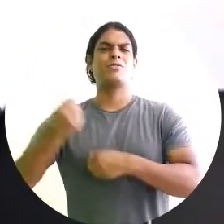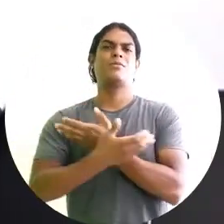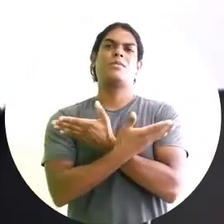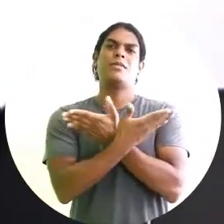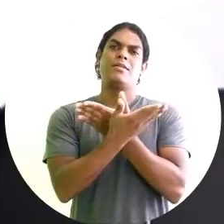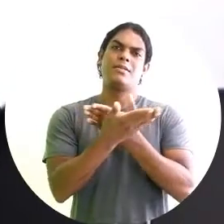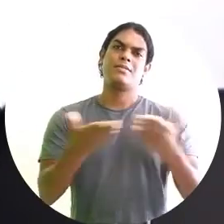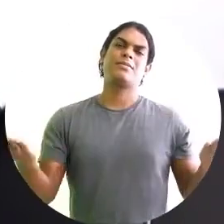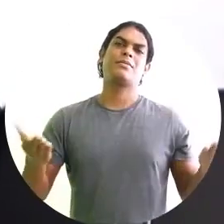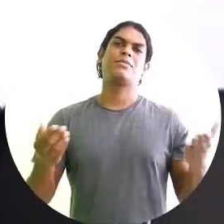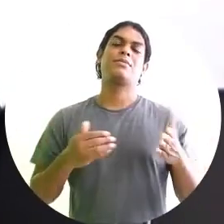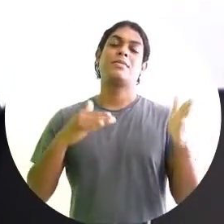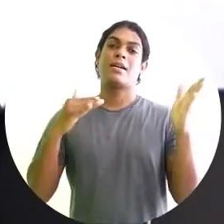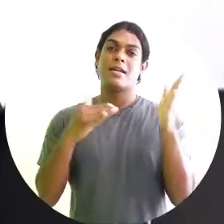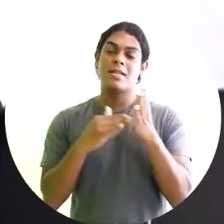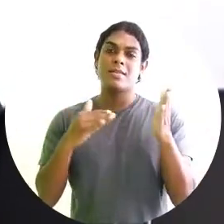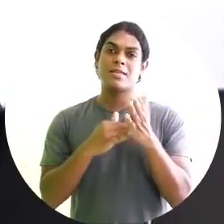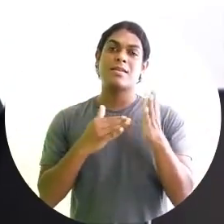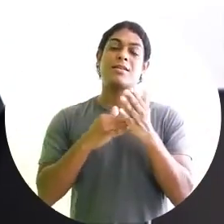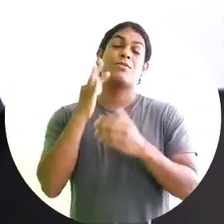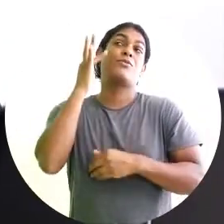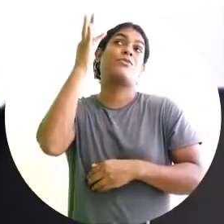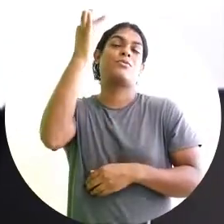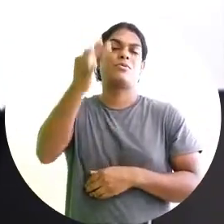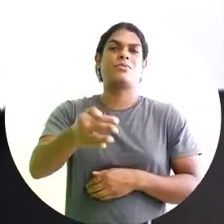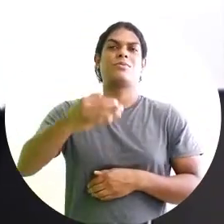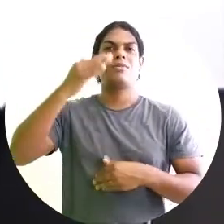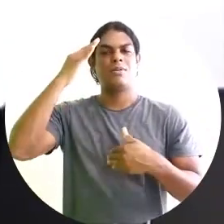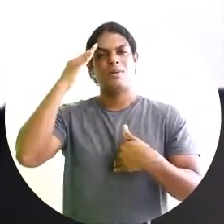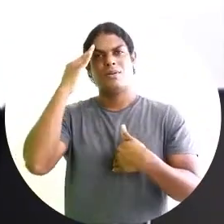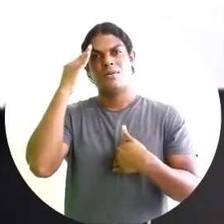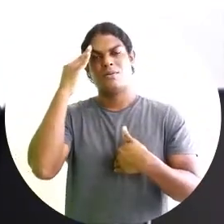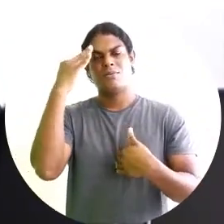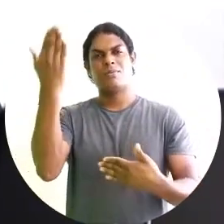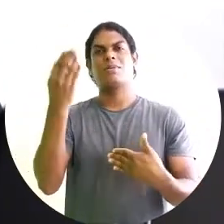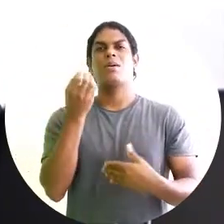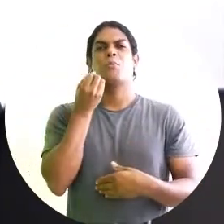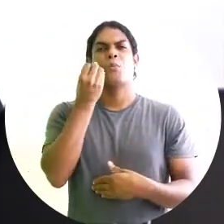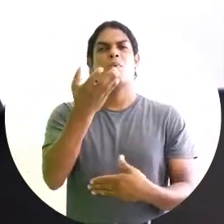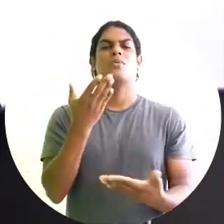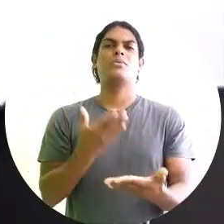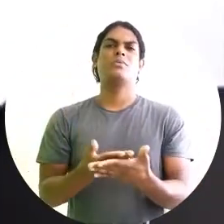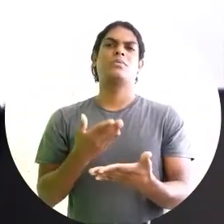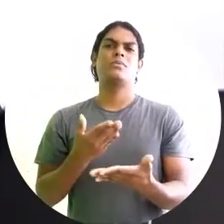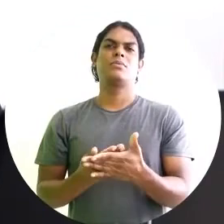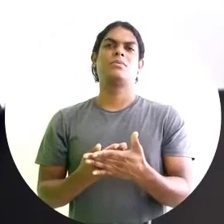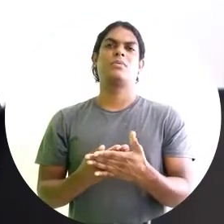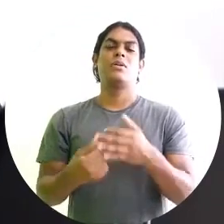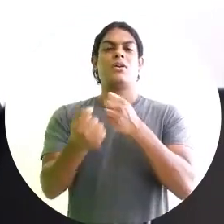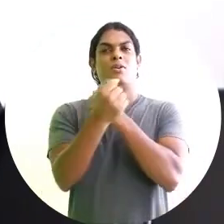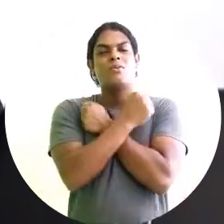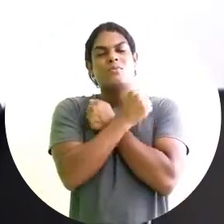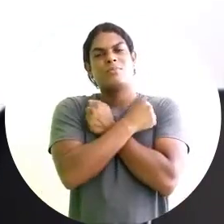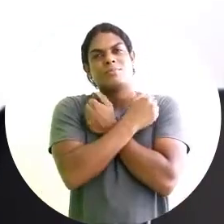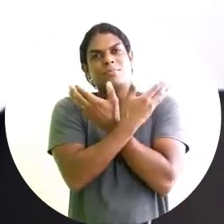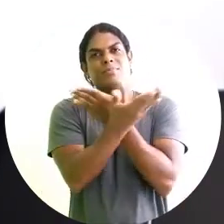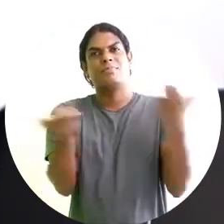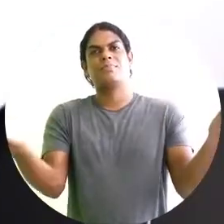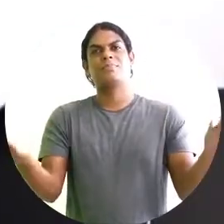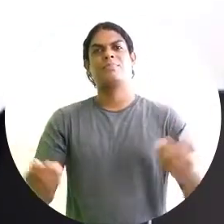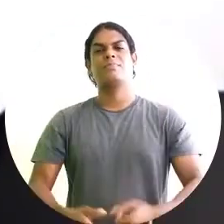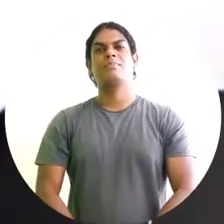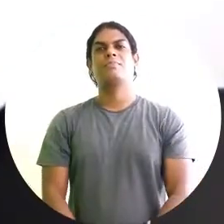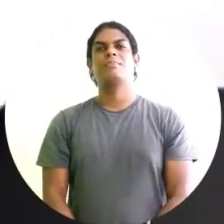Prosperidade e sucesso para os senhores. Até mais, até uma próxima aula. Bom estudo e um